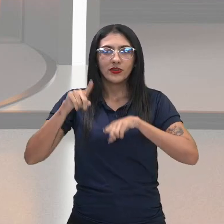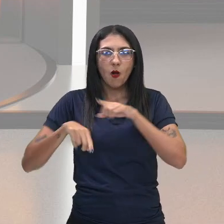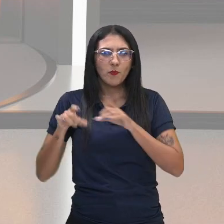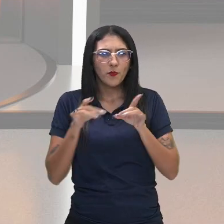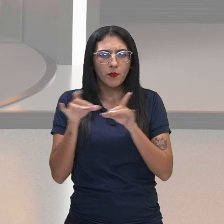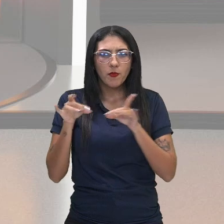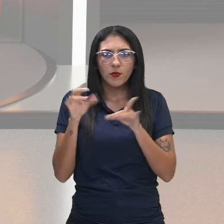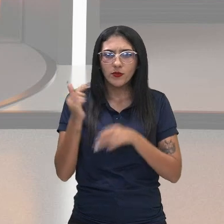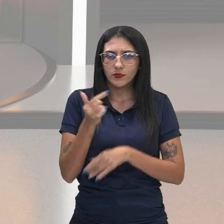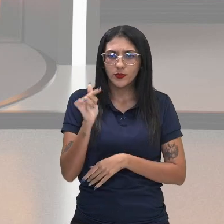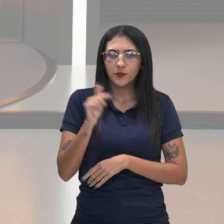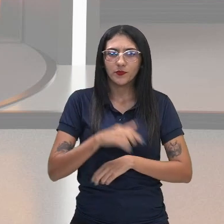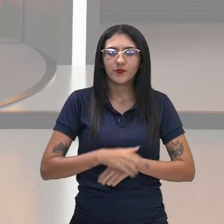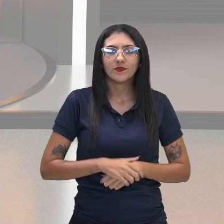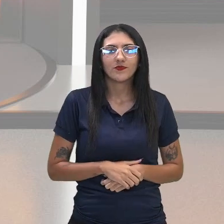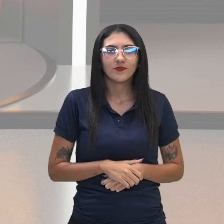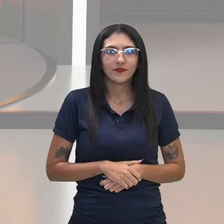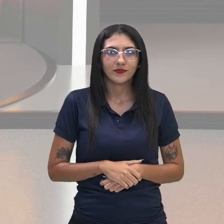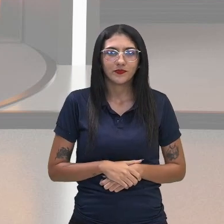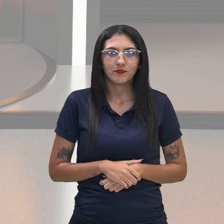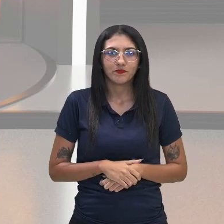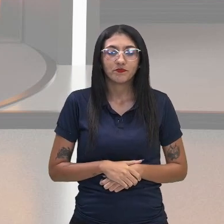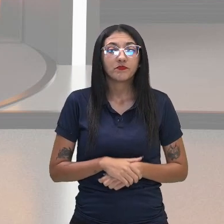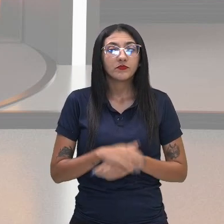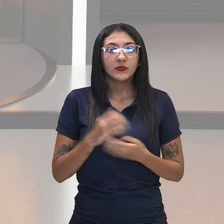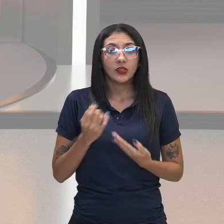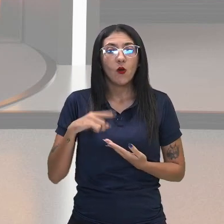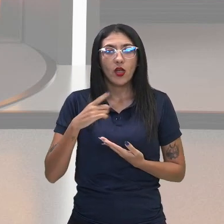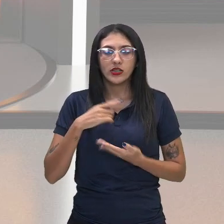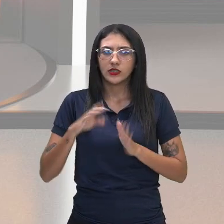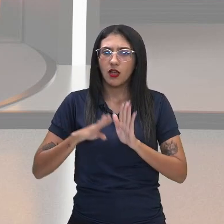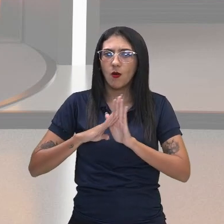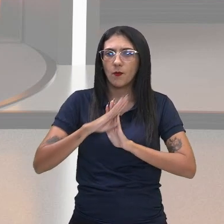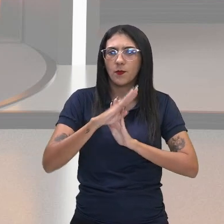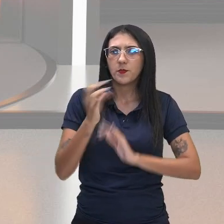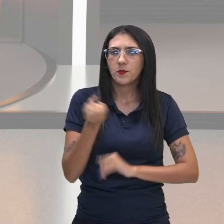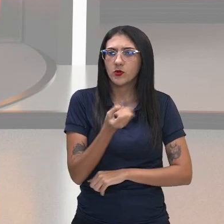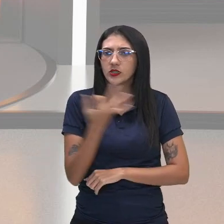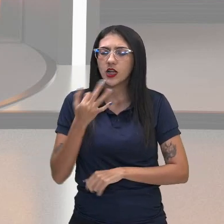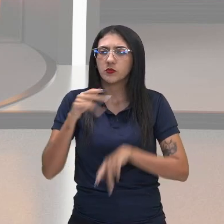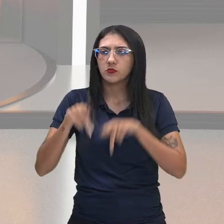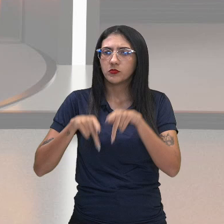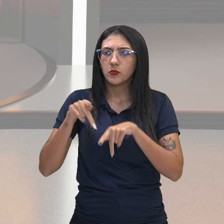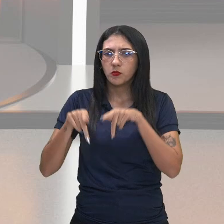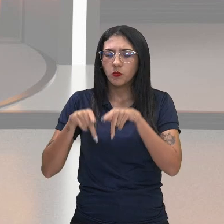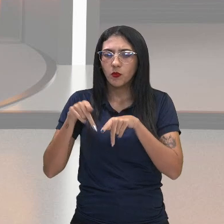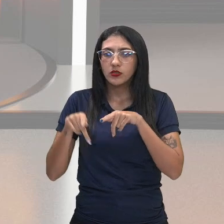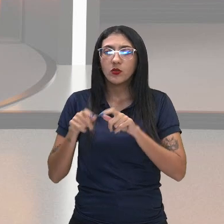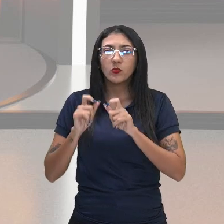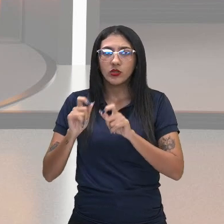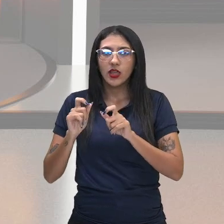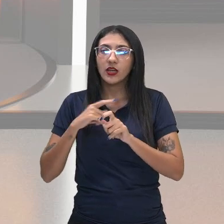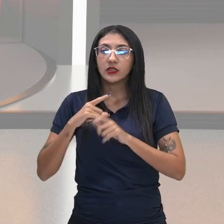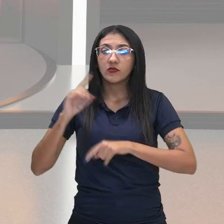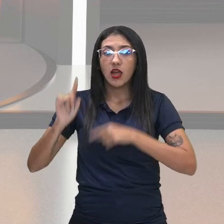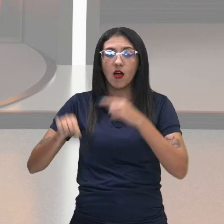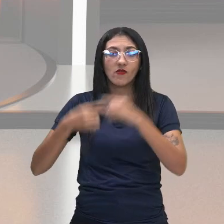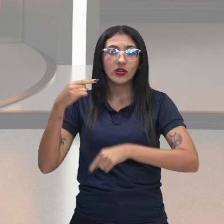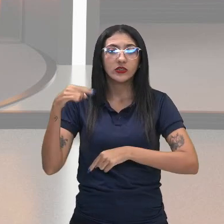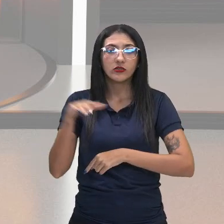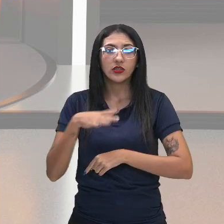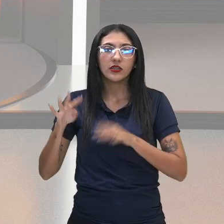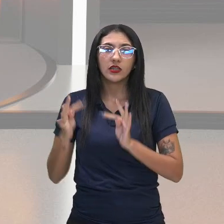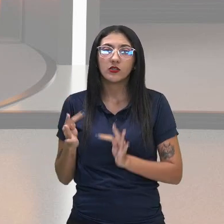pessoas. Então, vamos lá, ó. Esse aumento da produção agrícola vai ser devido a quê? Avanços tecnológicos